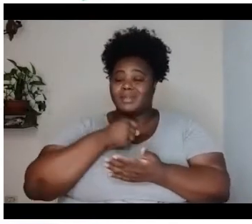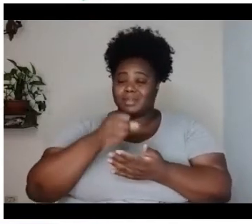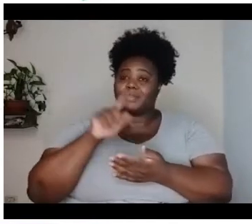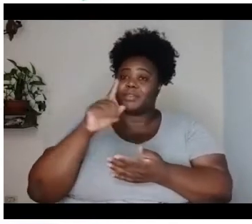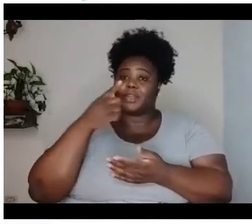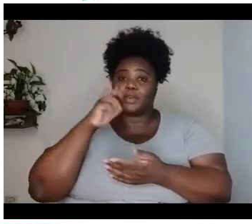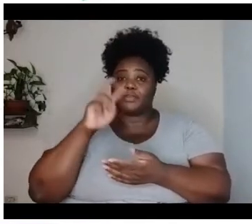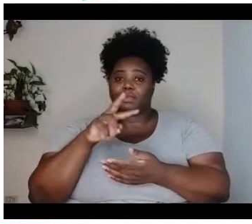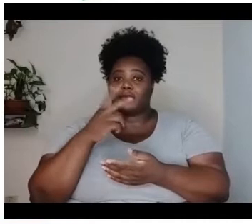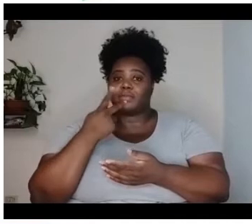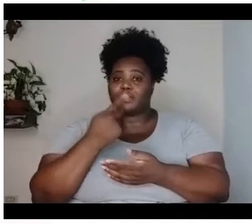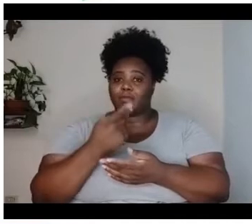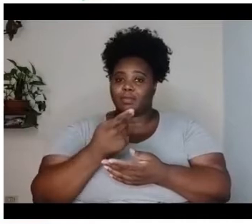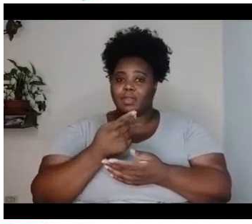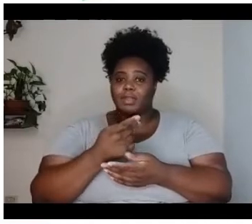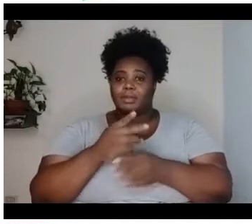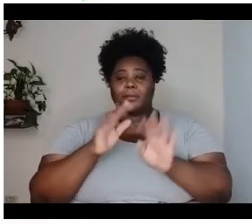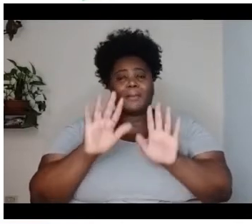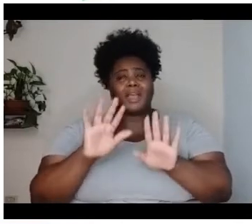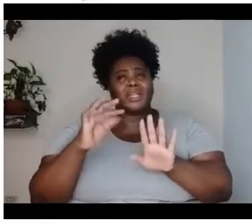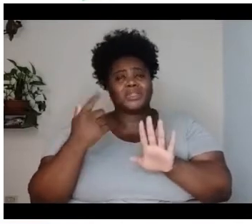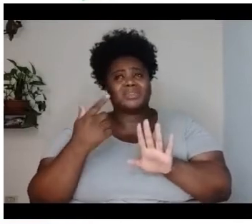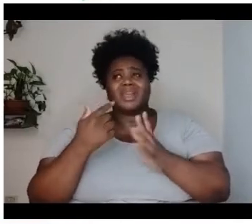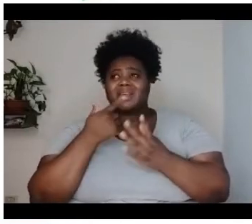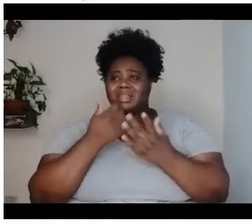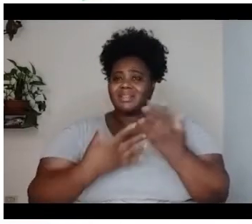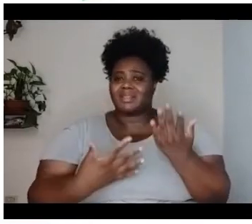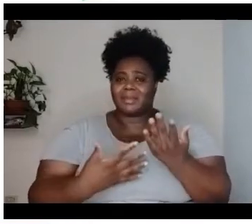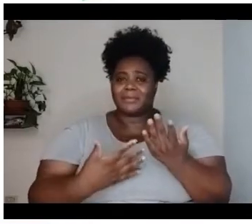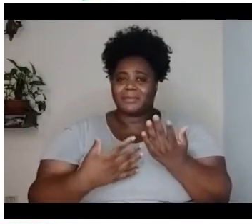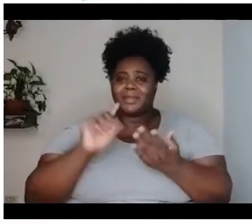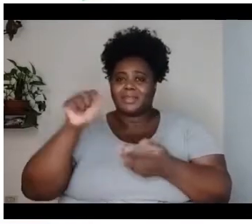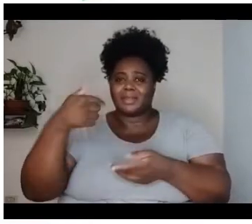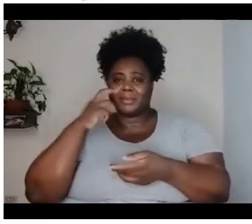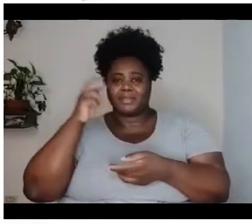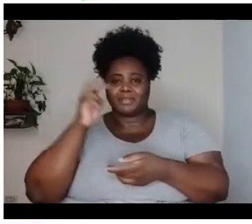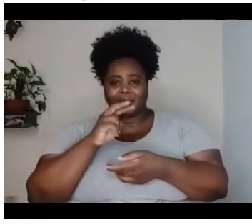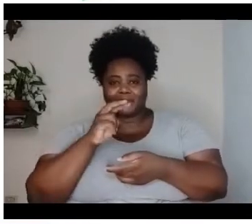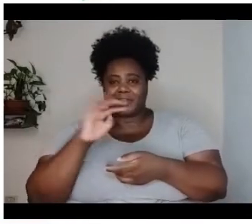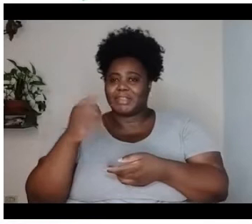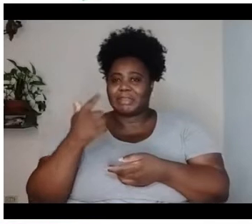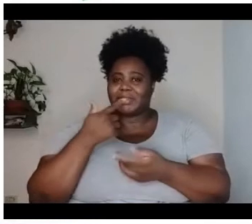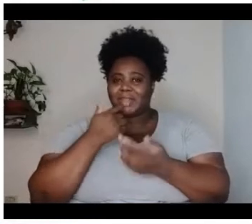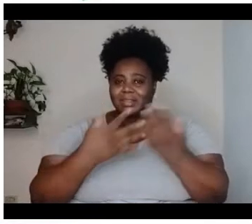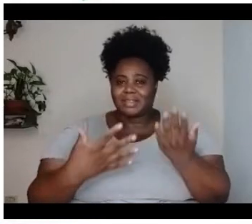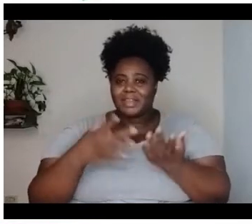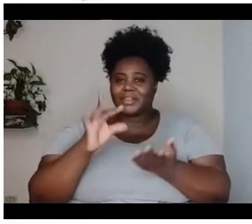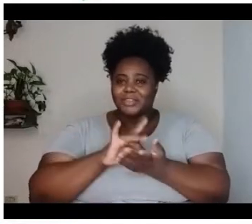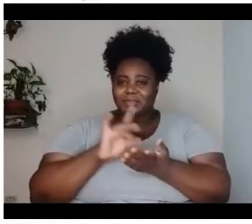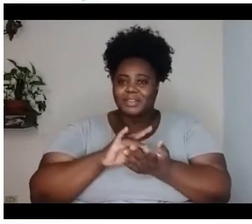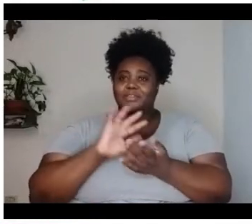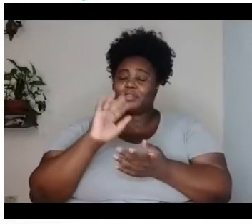assim, se eu bem me lembro, não tem sangue. Você depois olhou? Não tem sangue mesmo, né? Você chegou a pesquisar